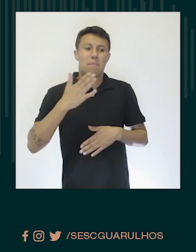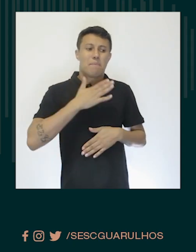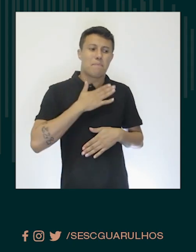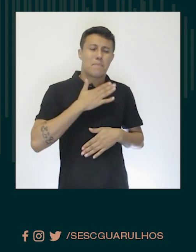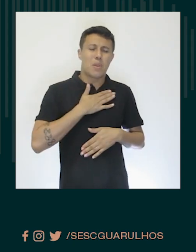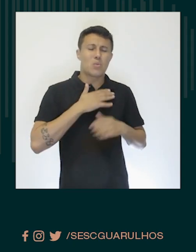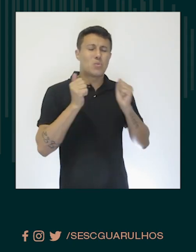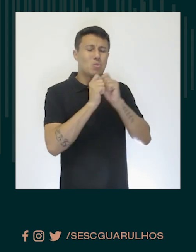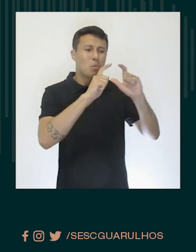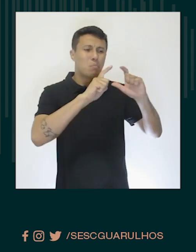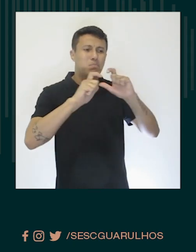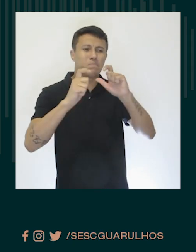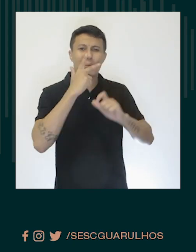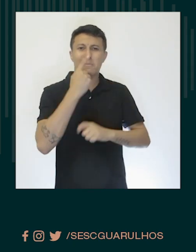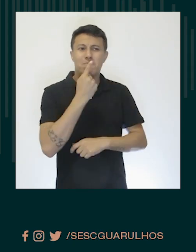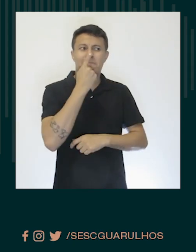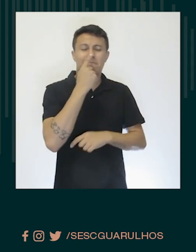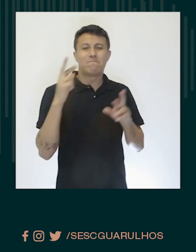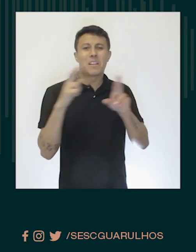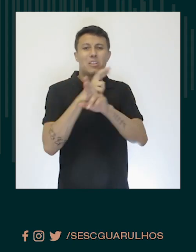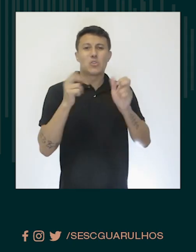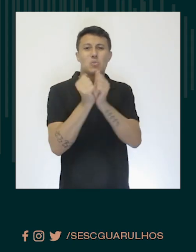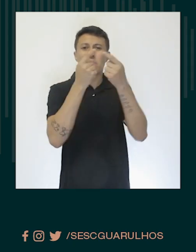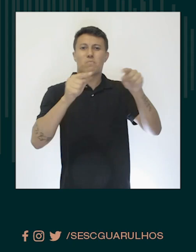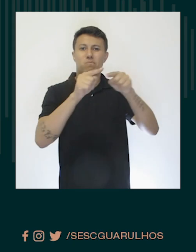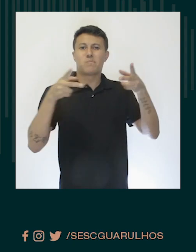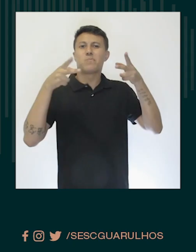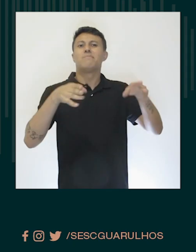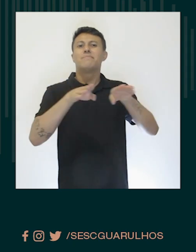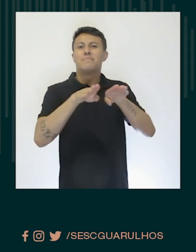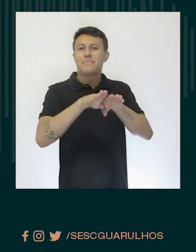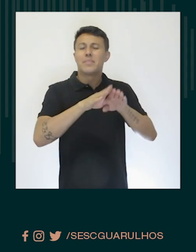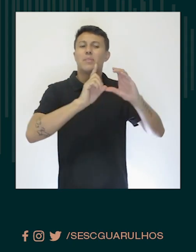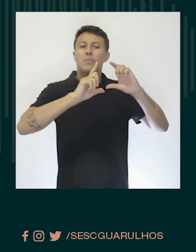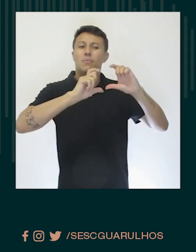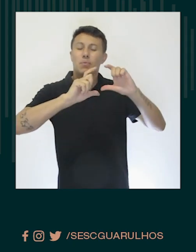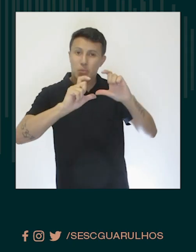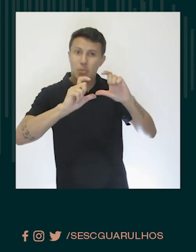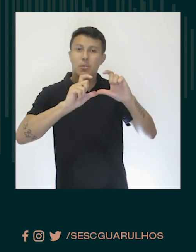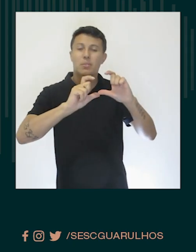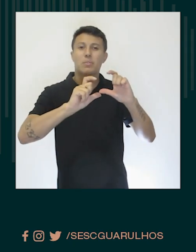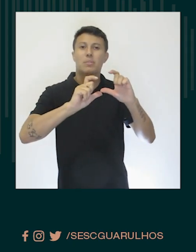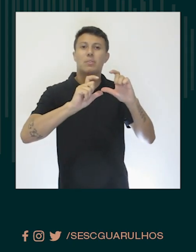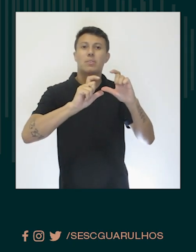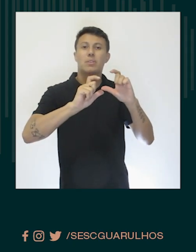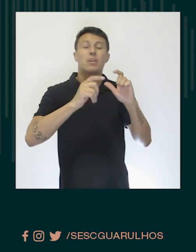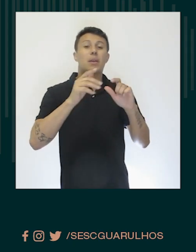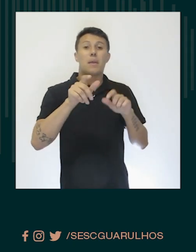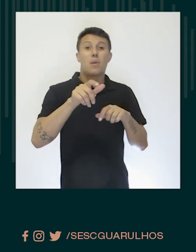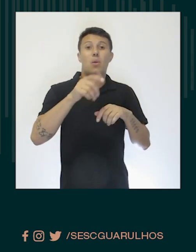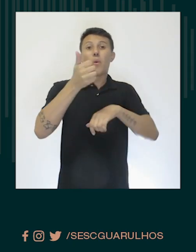com a fotografia é muito relacionado à música também. Fotografo